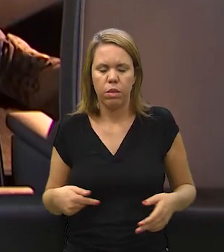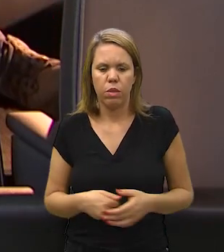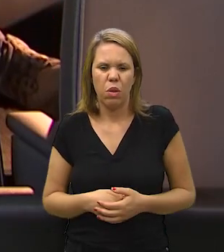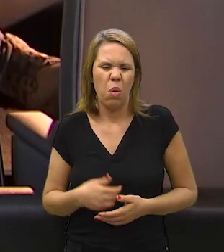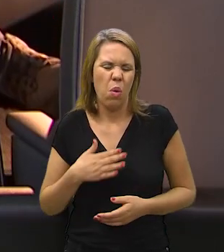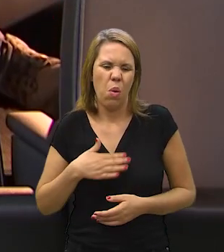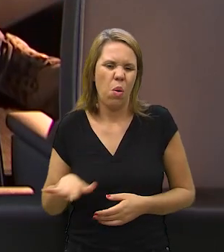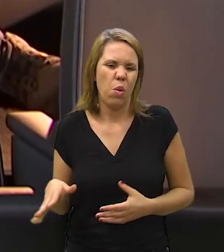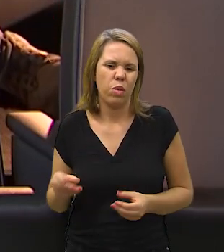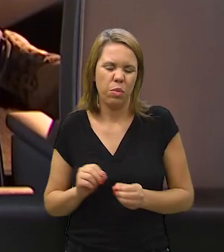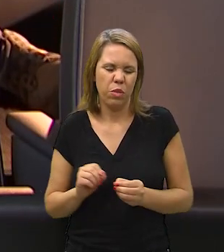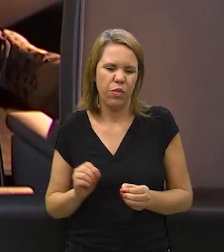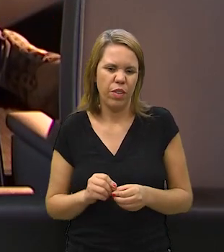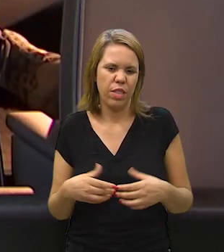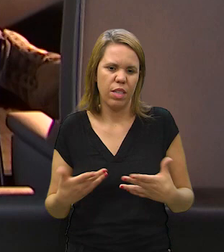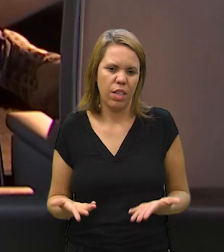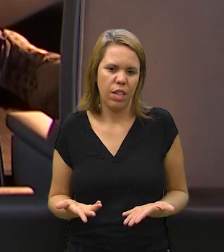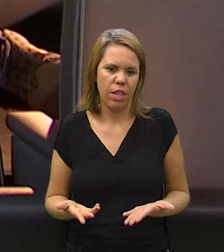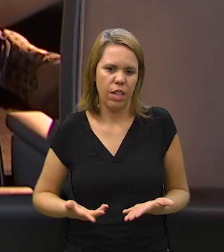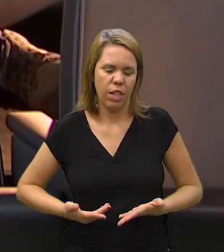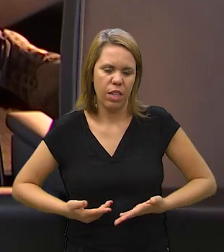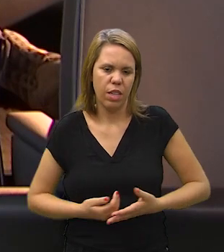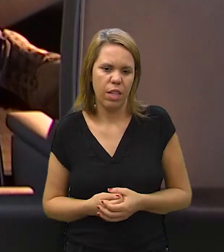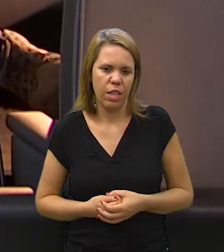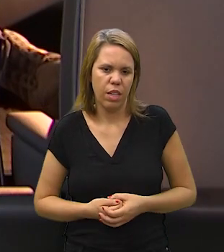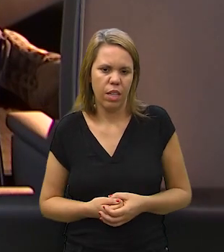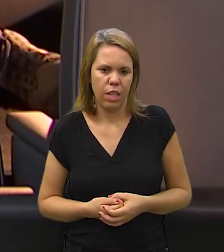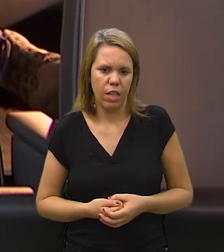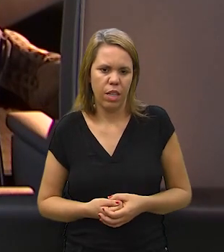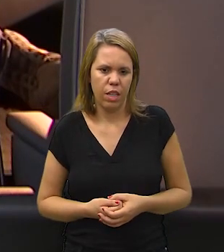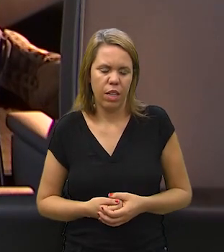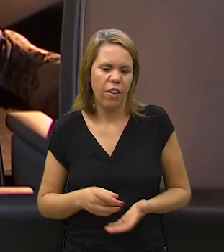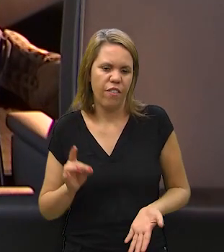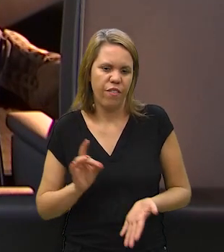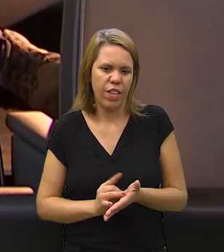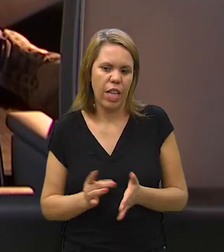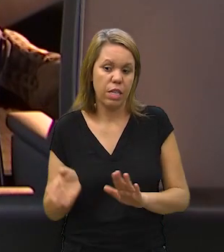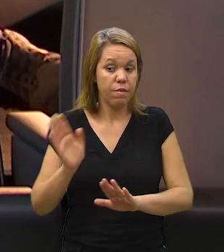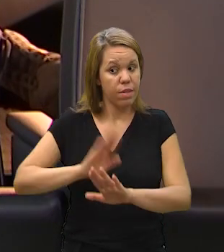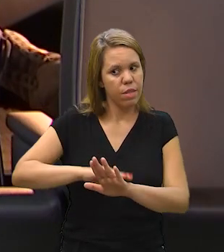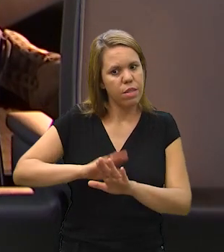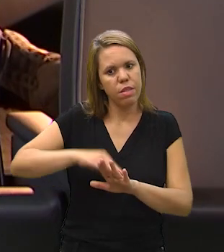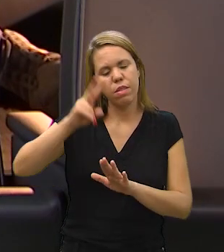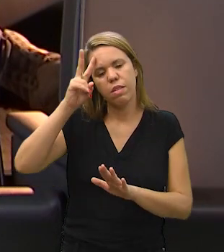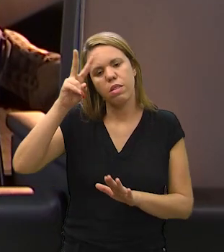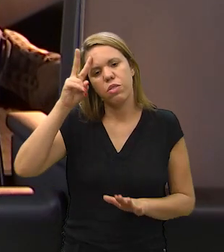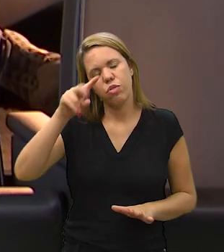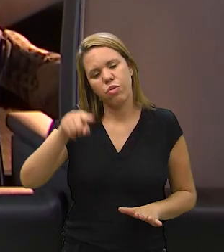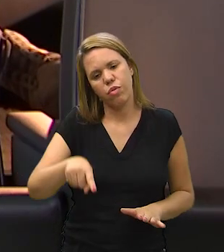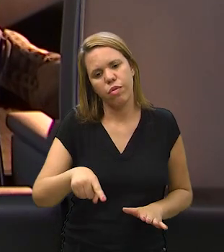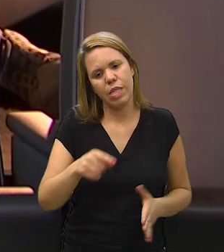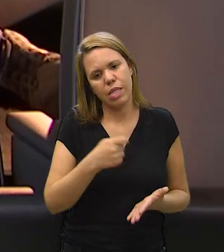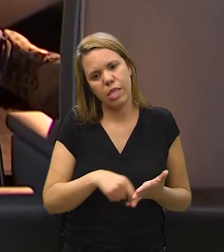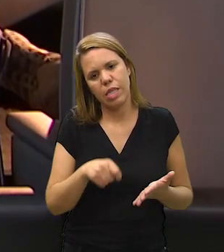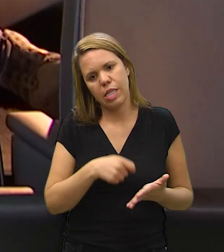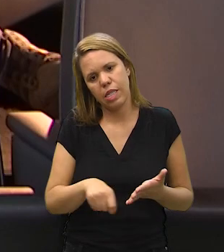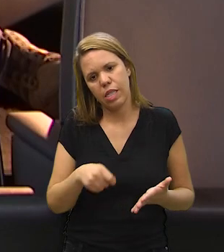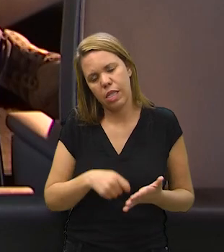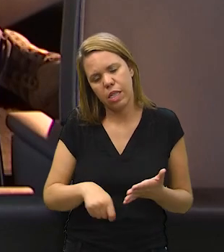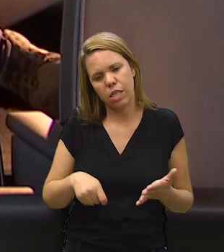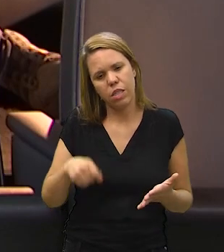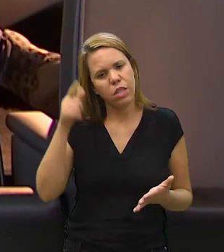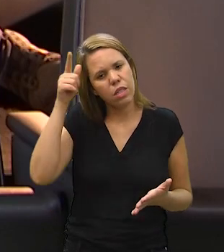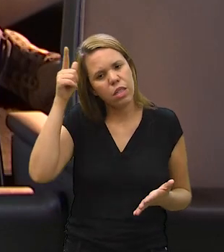que eu não gosto muito de fazer, que eu sempre gosto de dar uma verdade por trás da história, né? E quando você escreve em cima